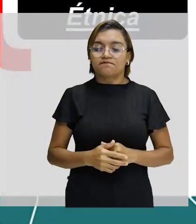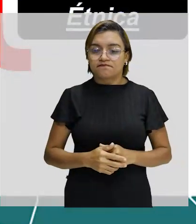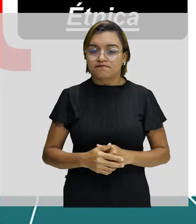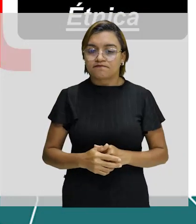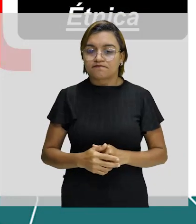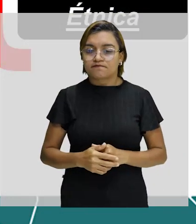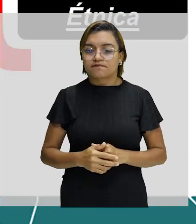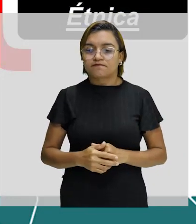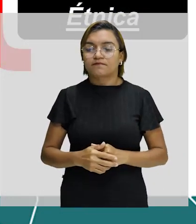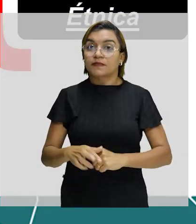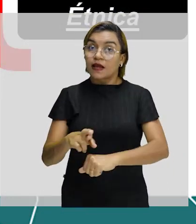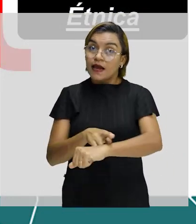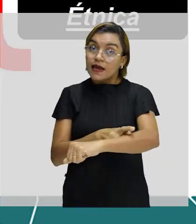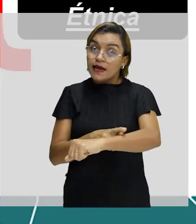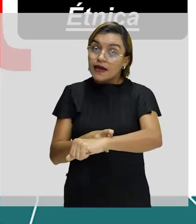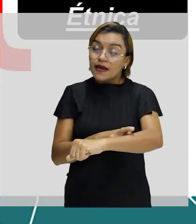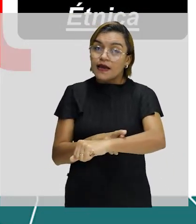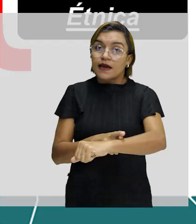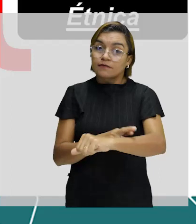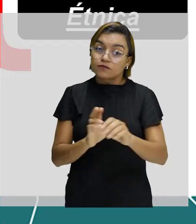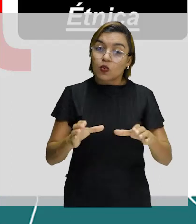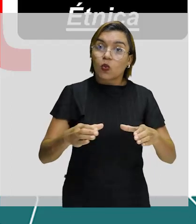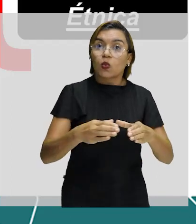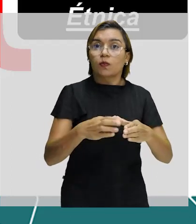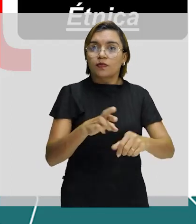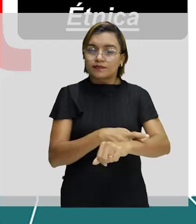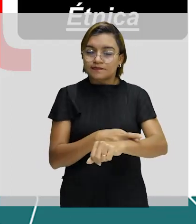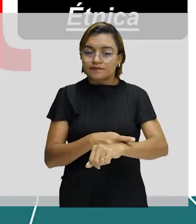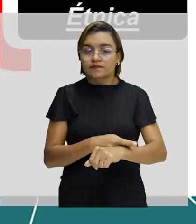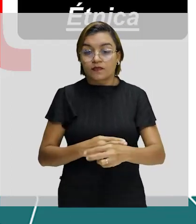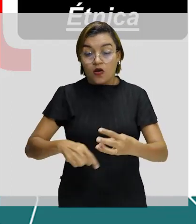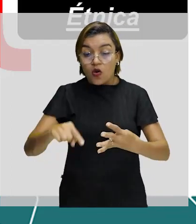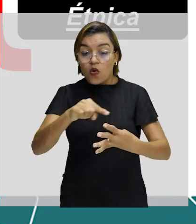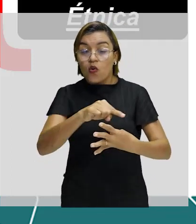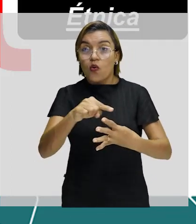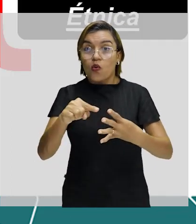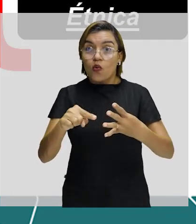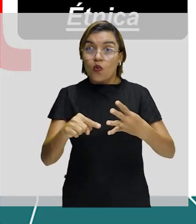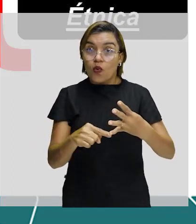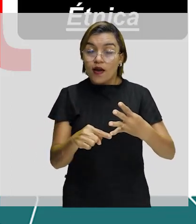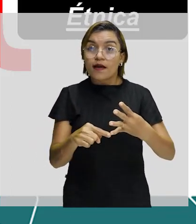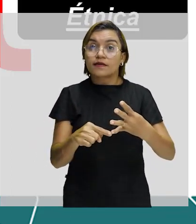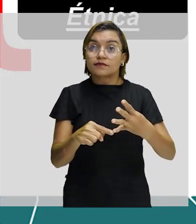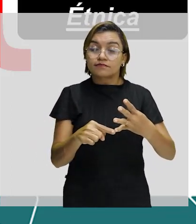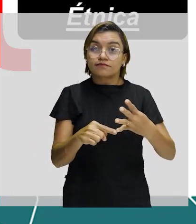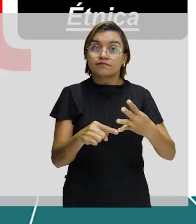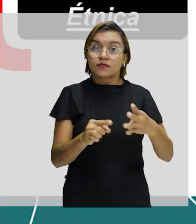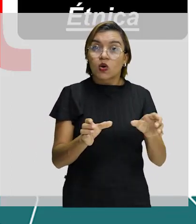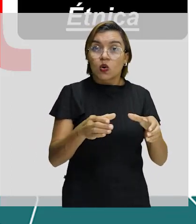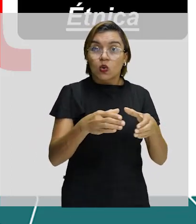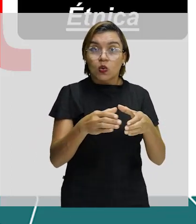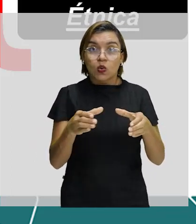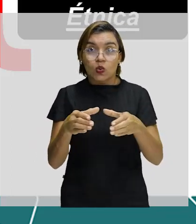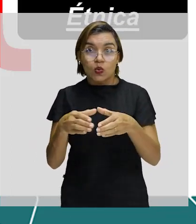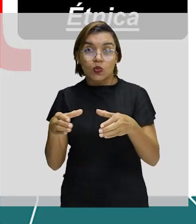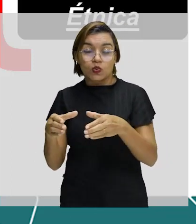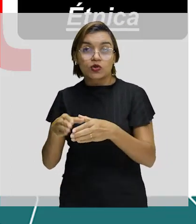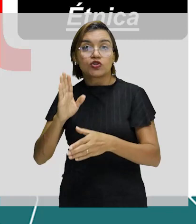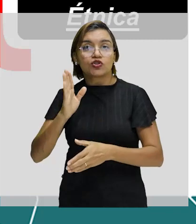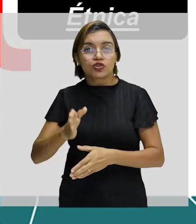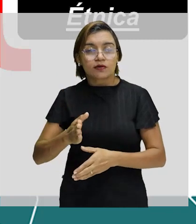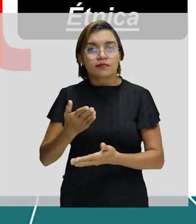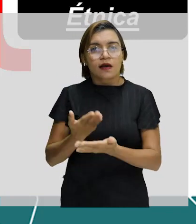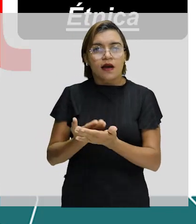ela pode ser étnica. Essas 4 classificações aqui, ó, até já falei para vocês em aulas